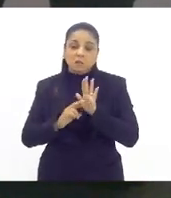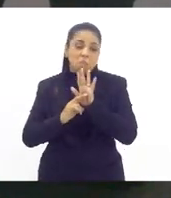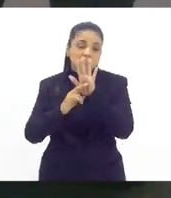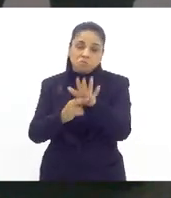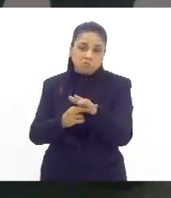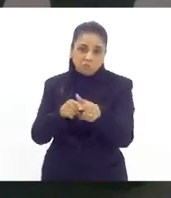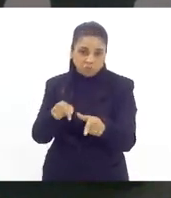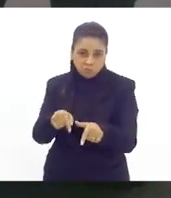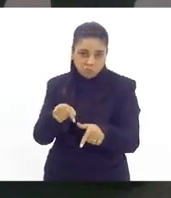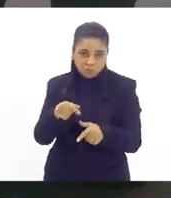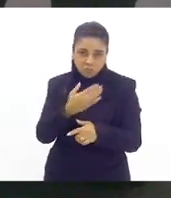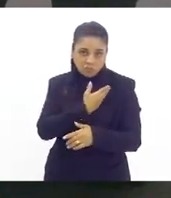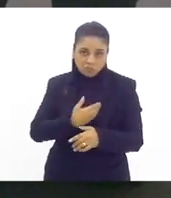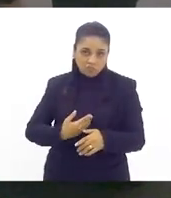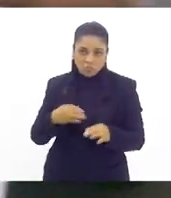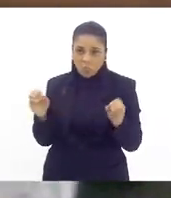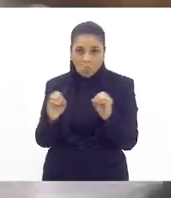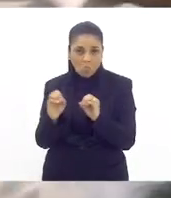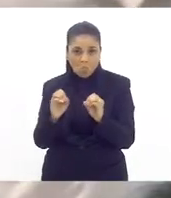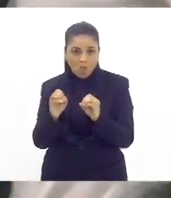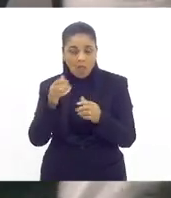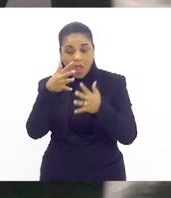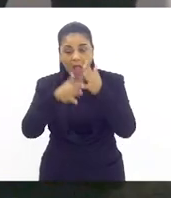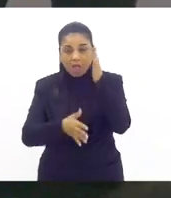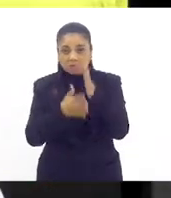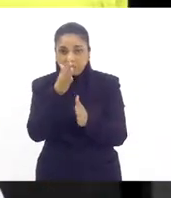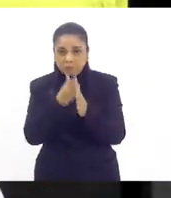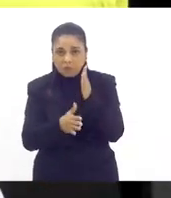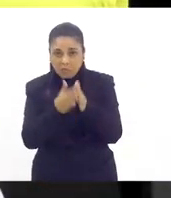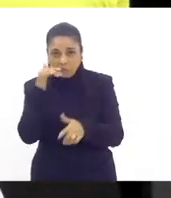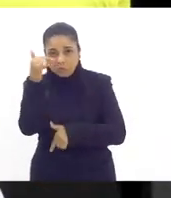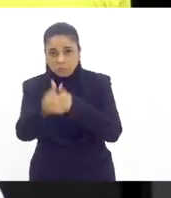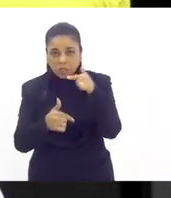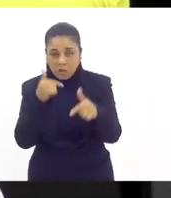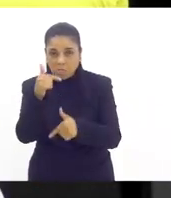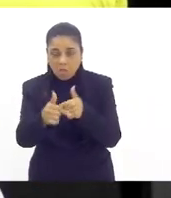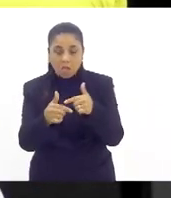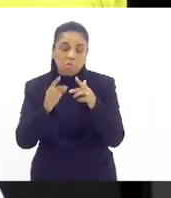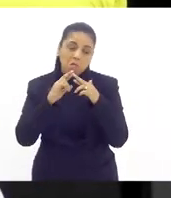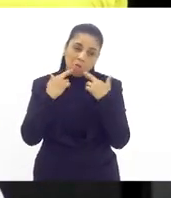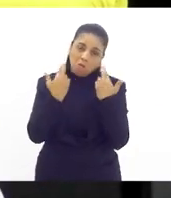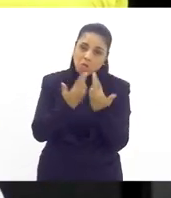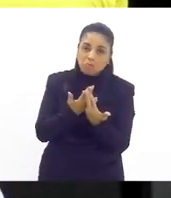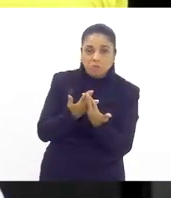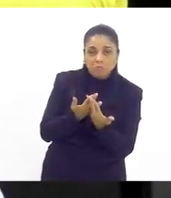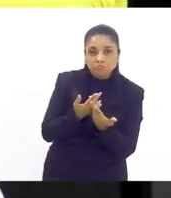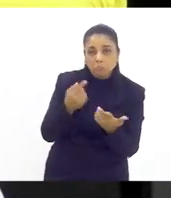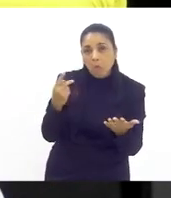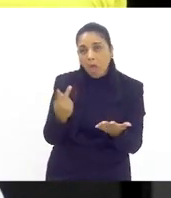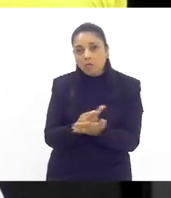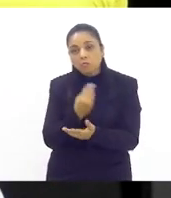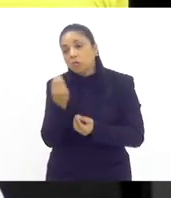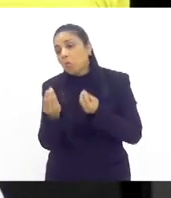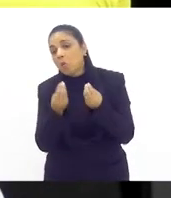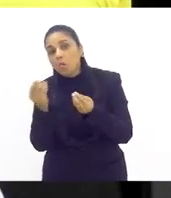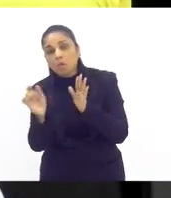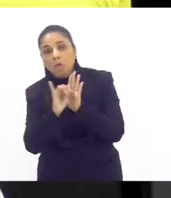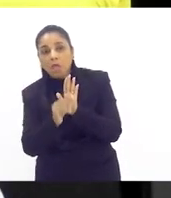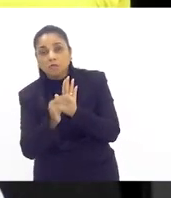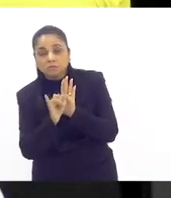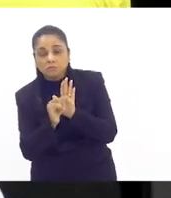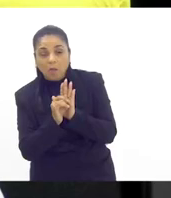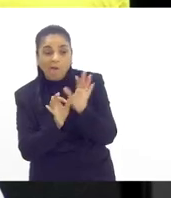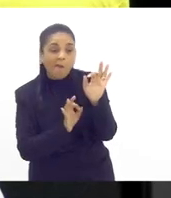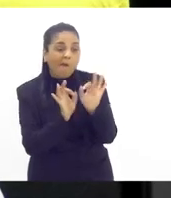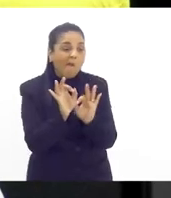estiveram presentes atrapalhando todo o processo de trabalho uma vez que a reunião não acontece como você vai fazer o edital como é que você